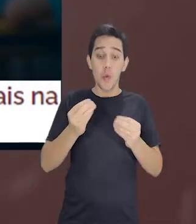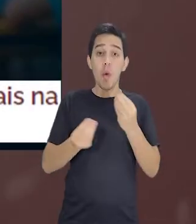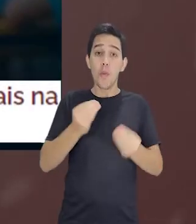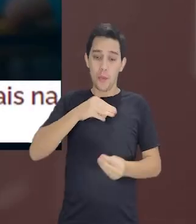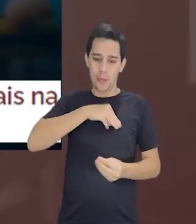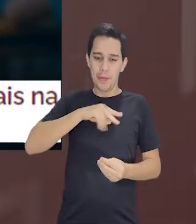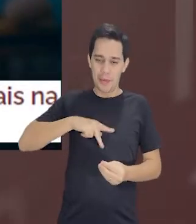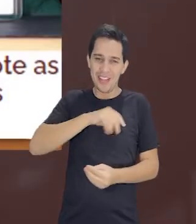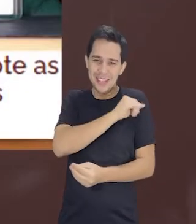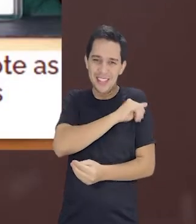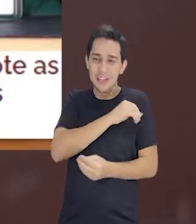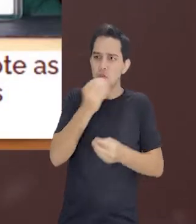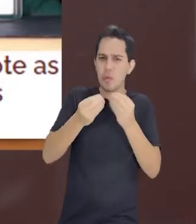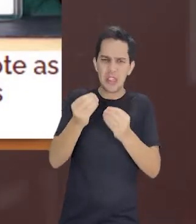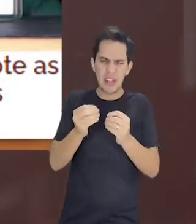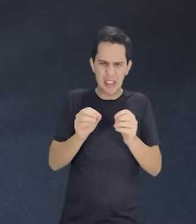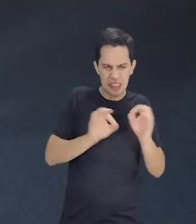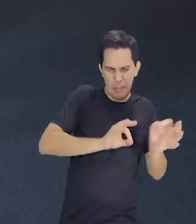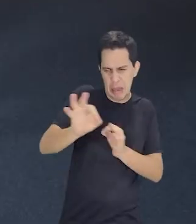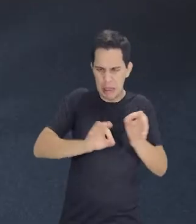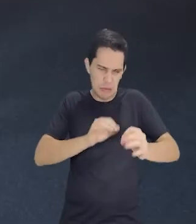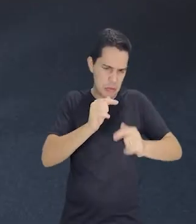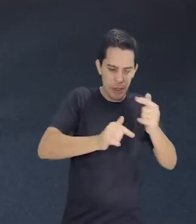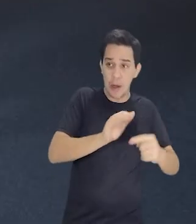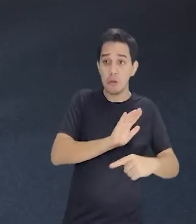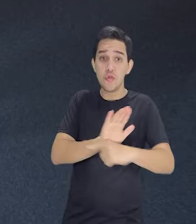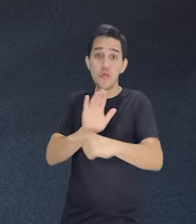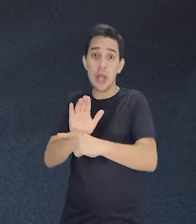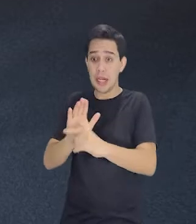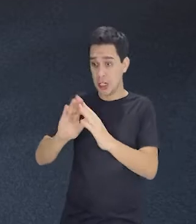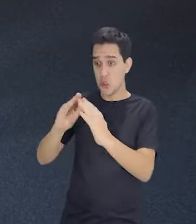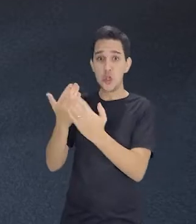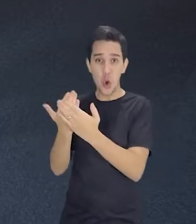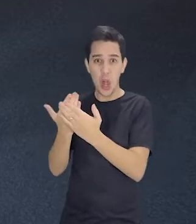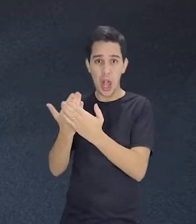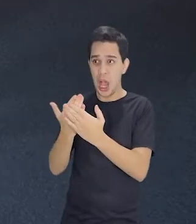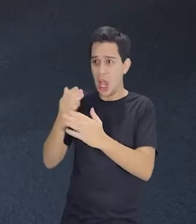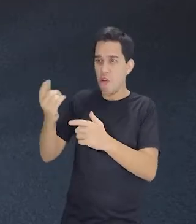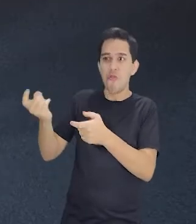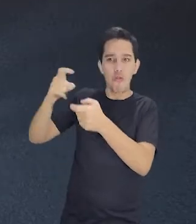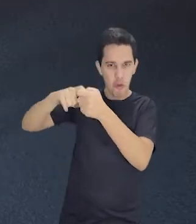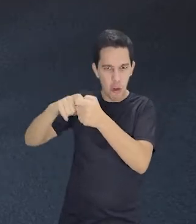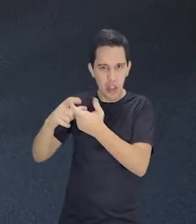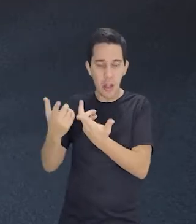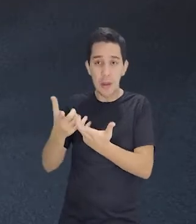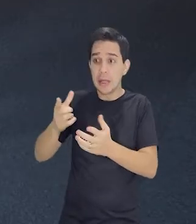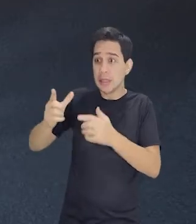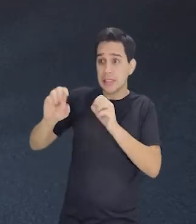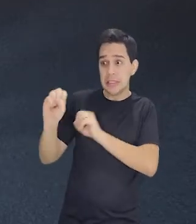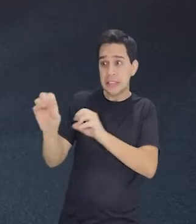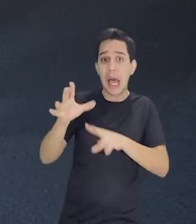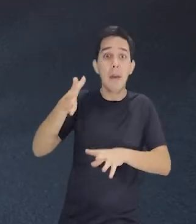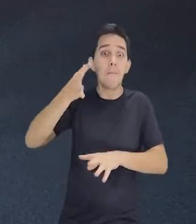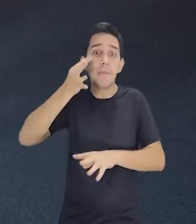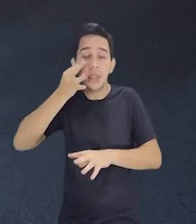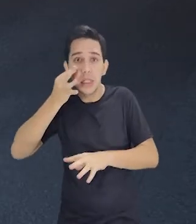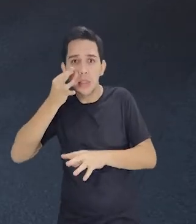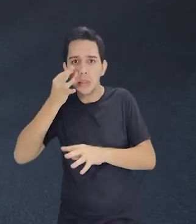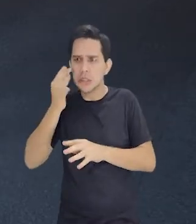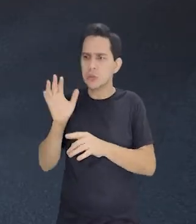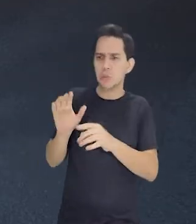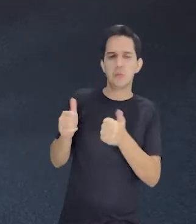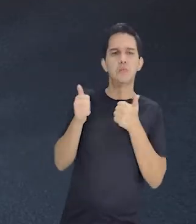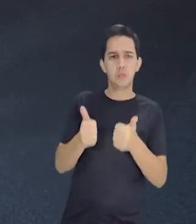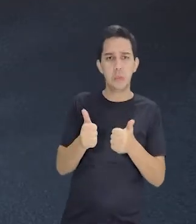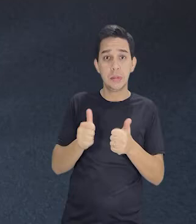que municípios retomem as aulas presenciais de forma segura, respeitando os protocolos sanitários contra a Covid-19.